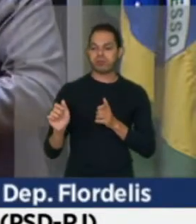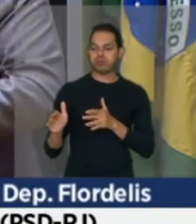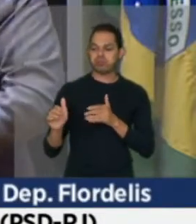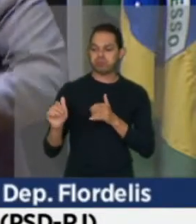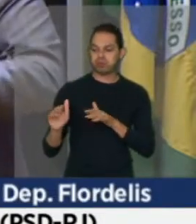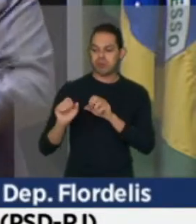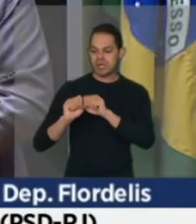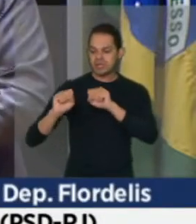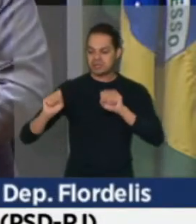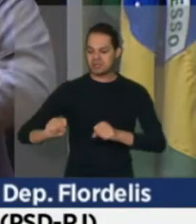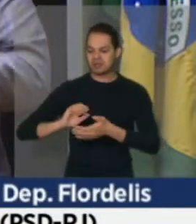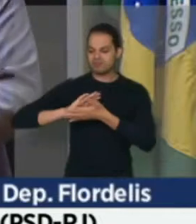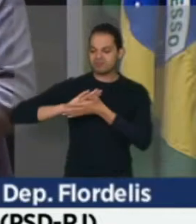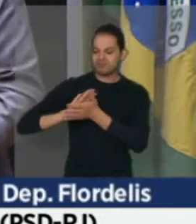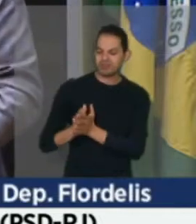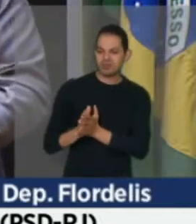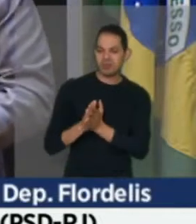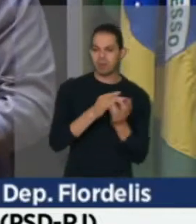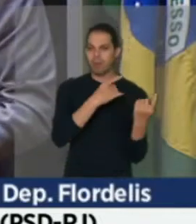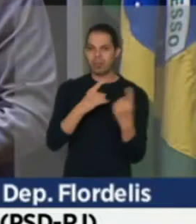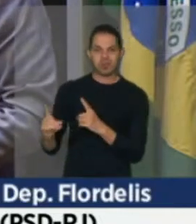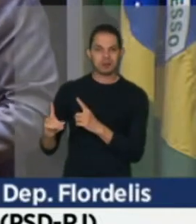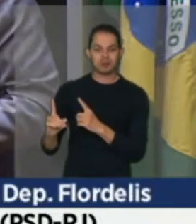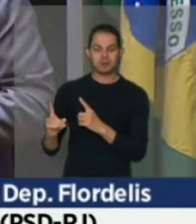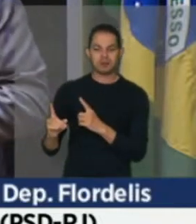opressor em que ela será apenas isso.